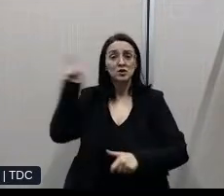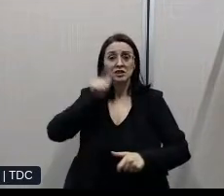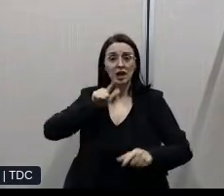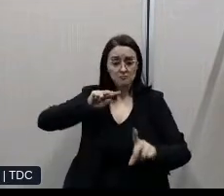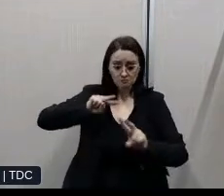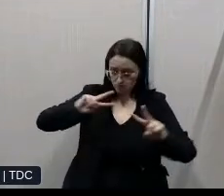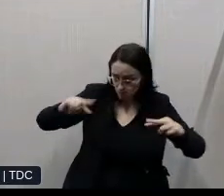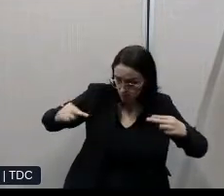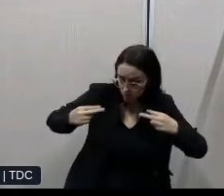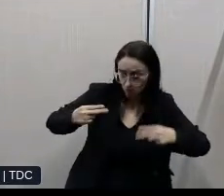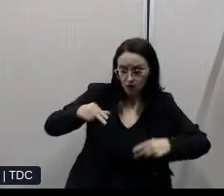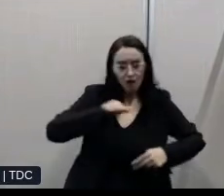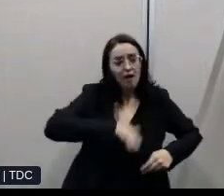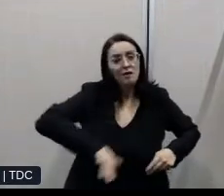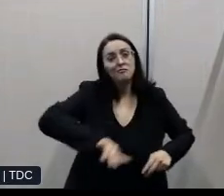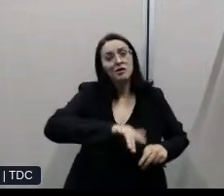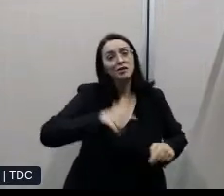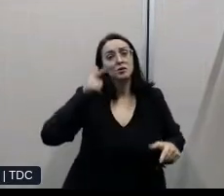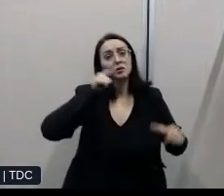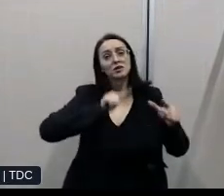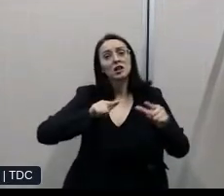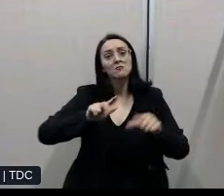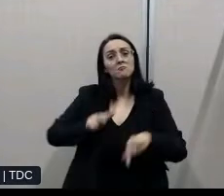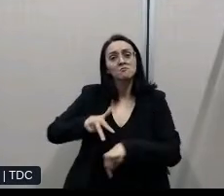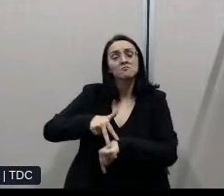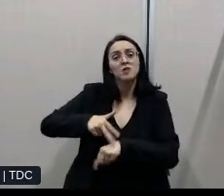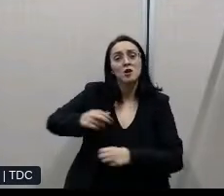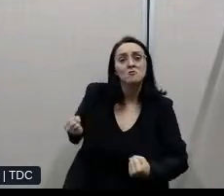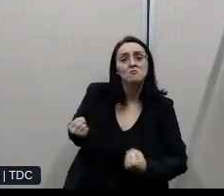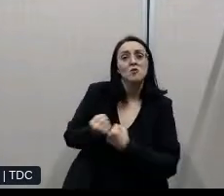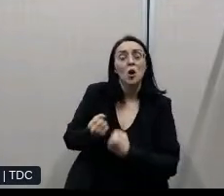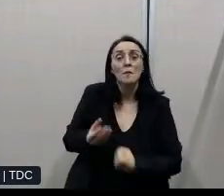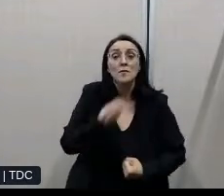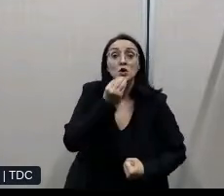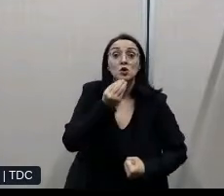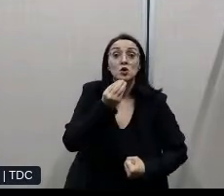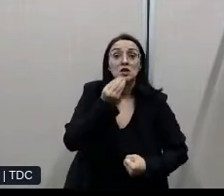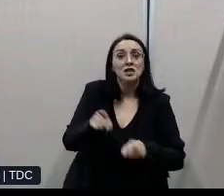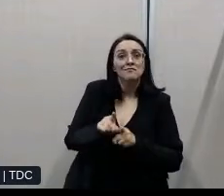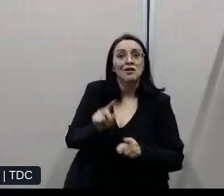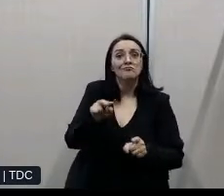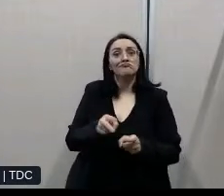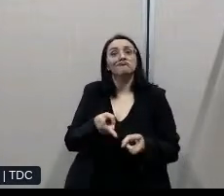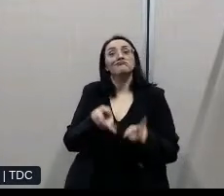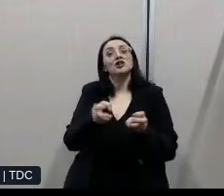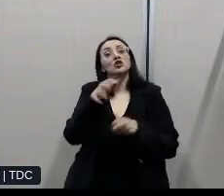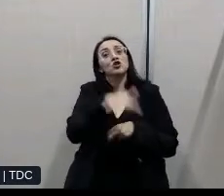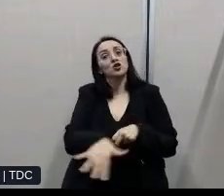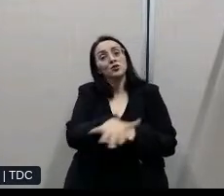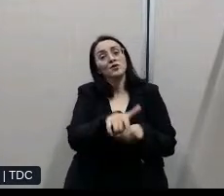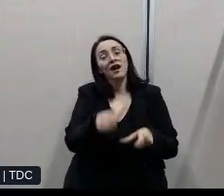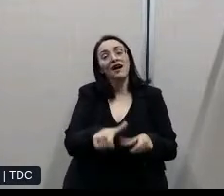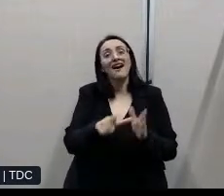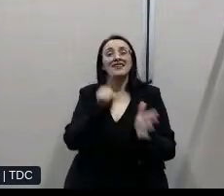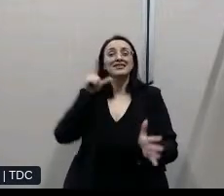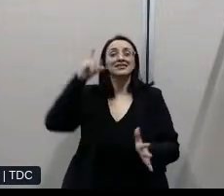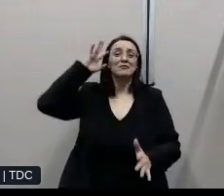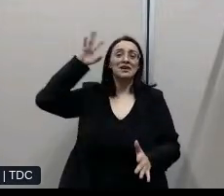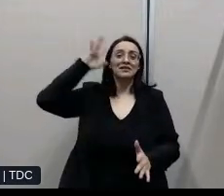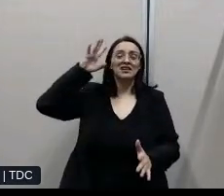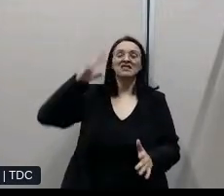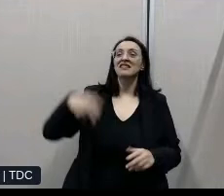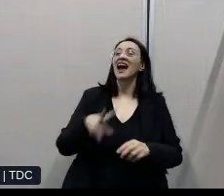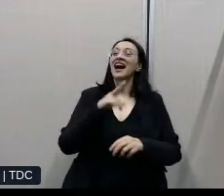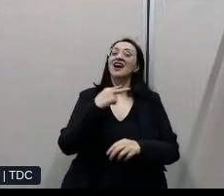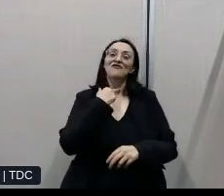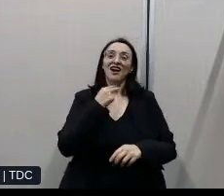consigam se enxergar dentro do ambiente. A gente precisa dar oportunidades para que a pessoa possa se enxergar trabalhando nesse lugar. Antes de pensar em